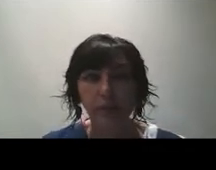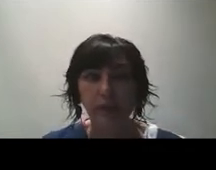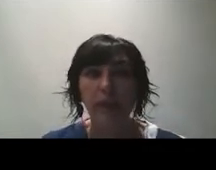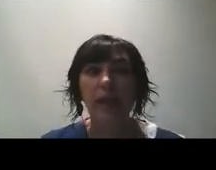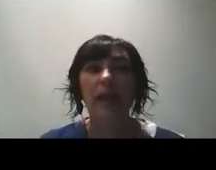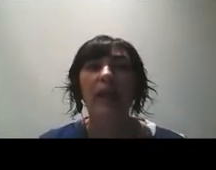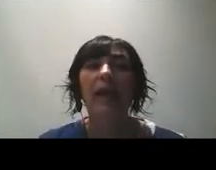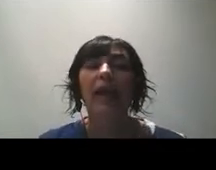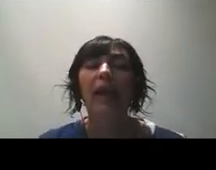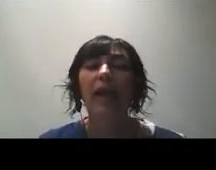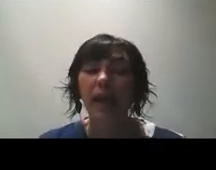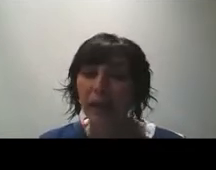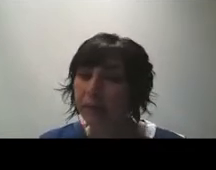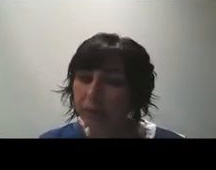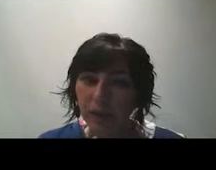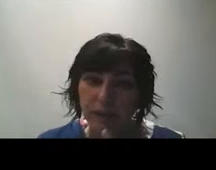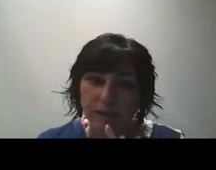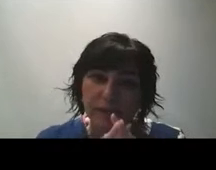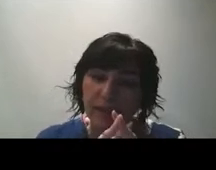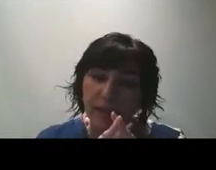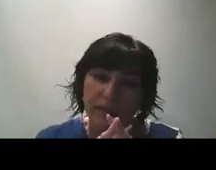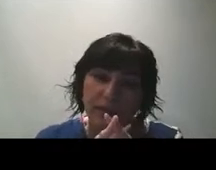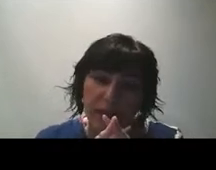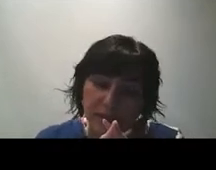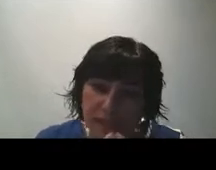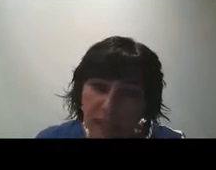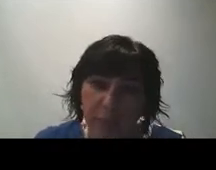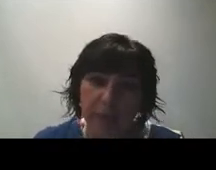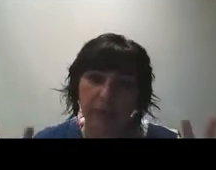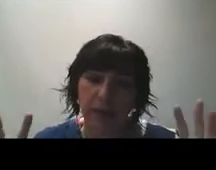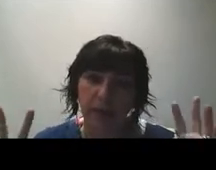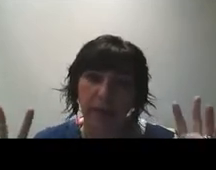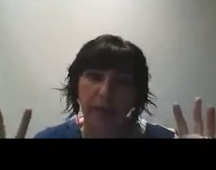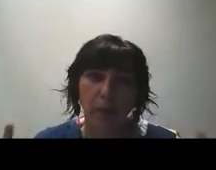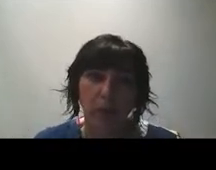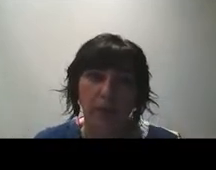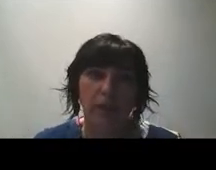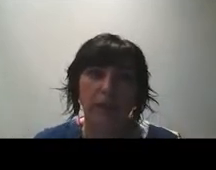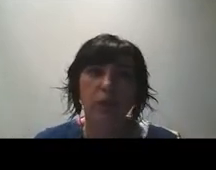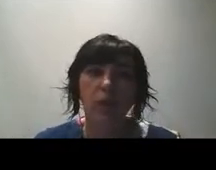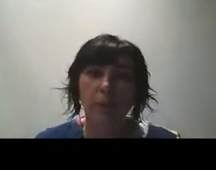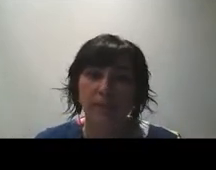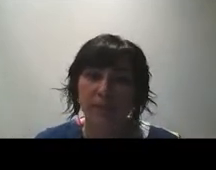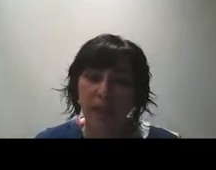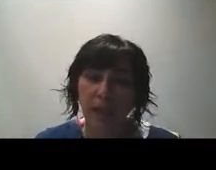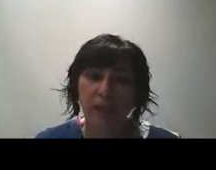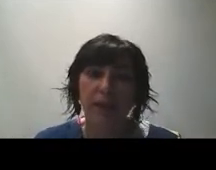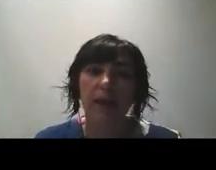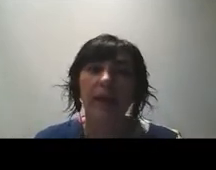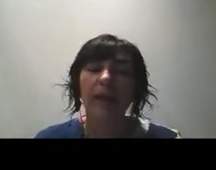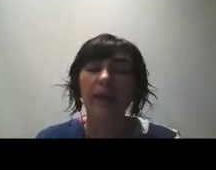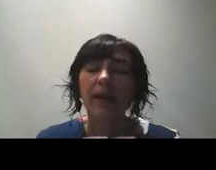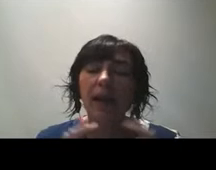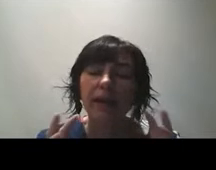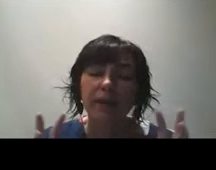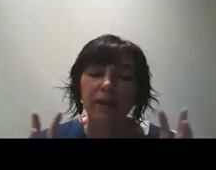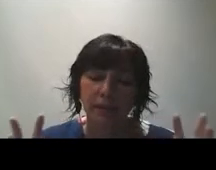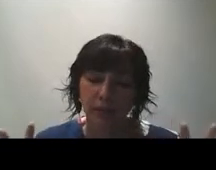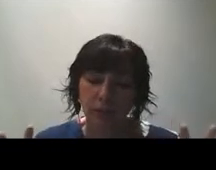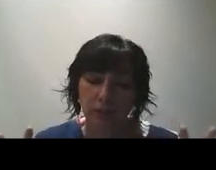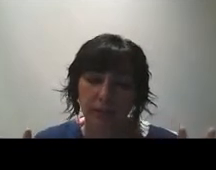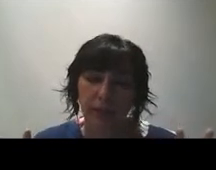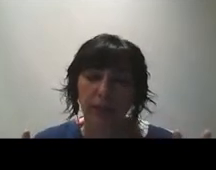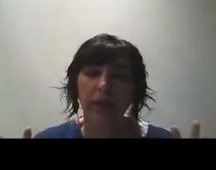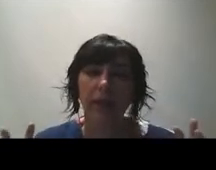enfim é é sempre importante começar eh